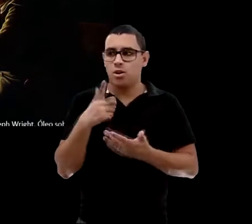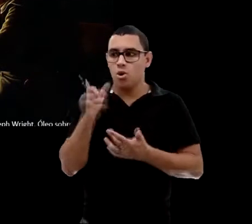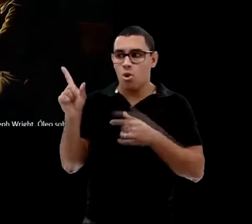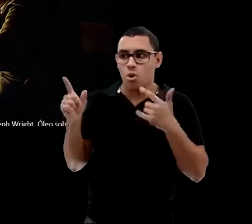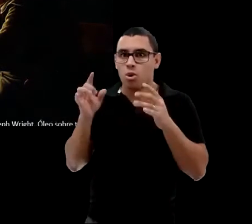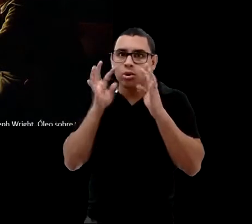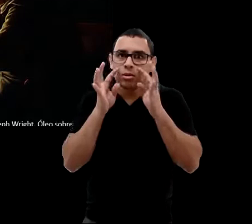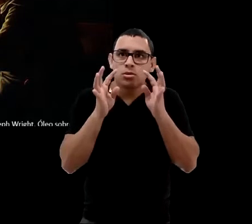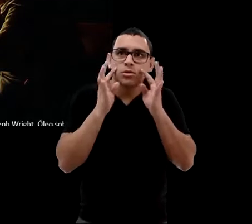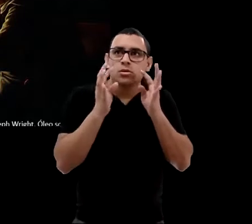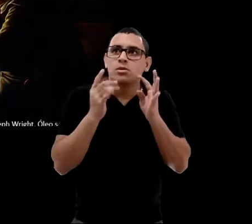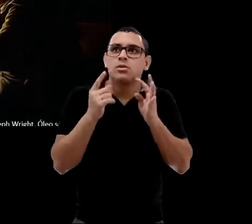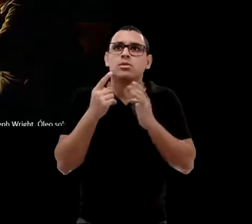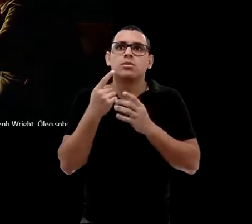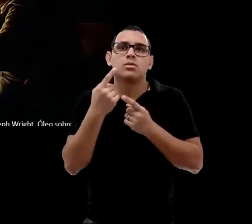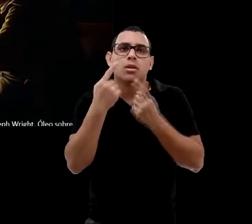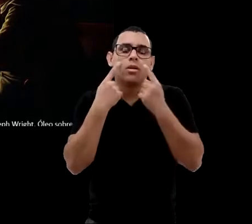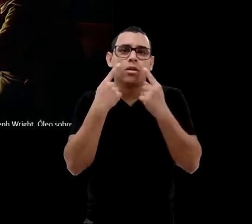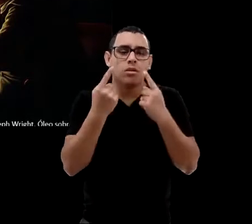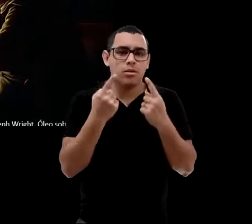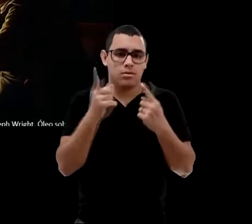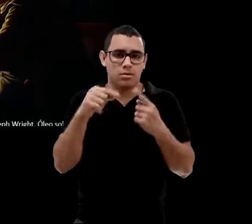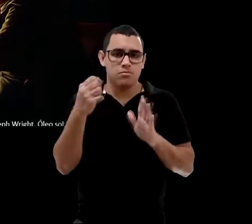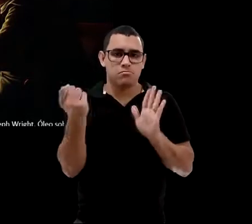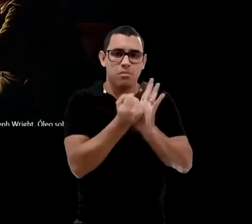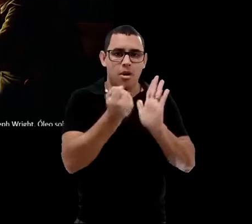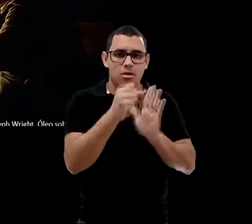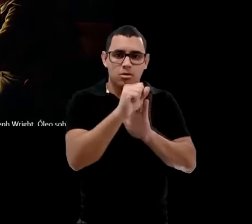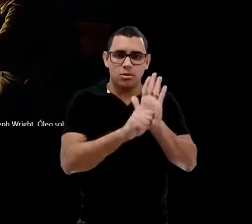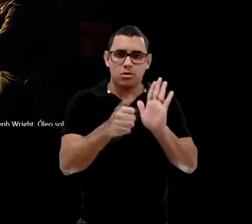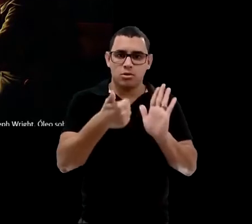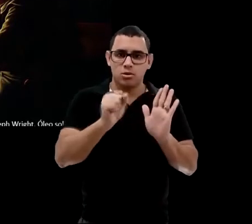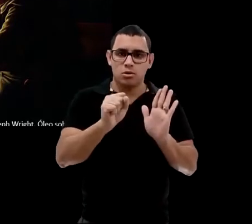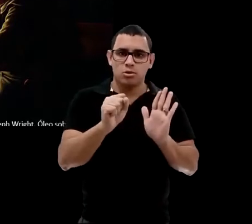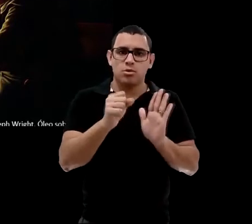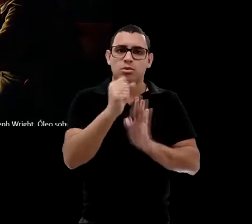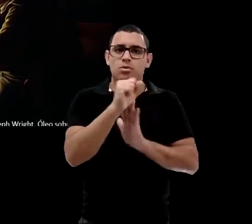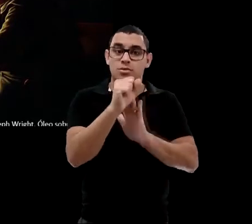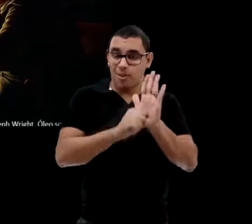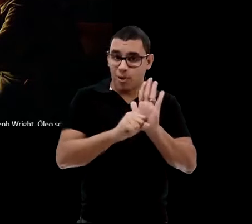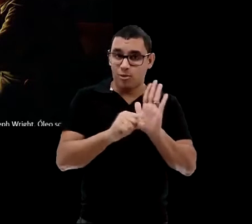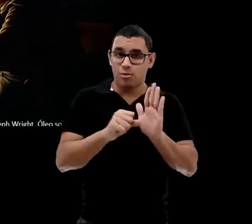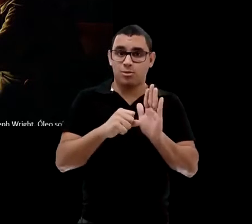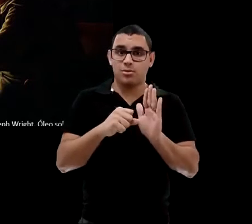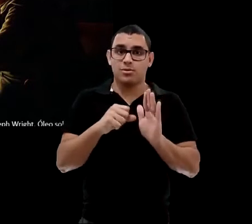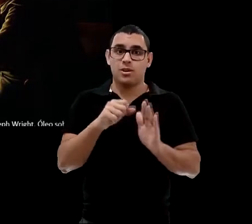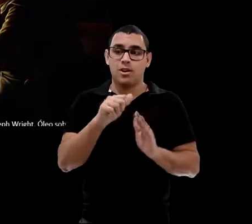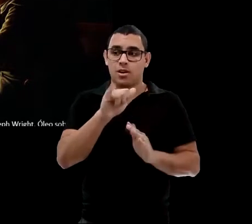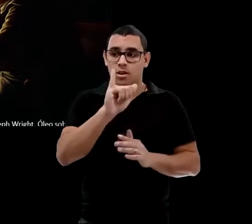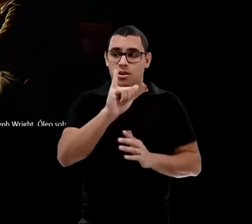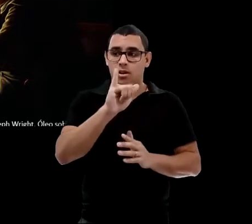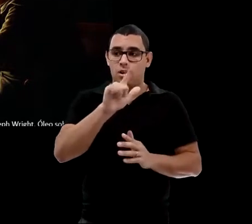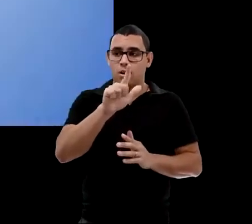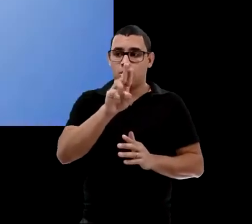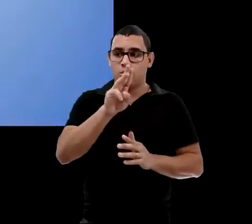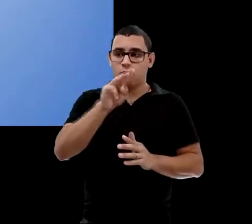o fascínio pela ciência, pela razão, que marca o século XVIII. Bem-vindos ao século das luzes, o século